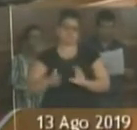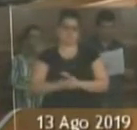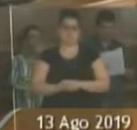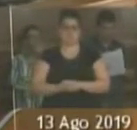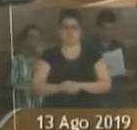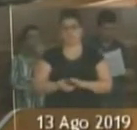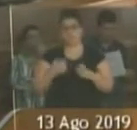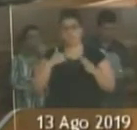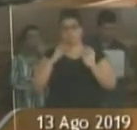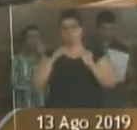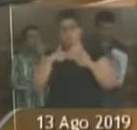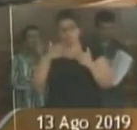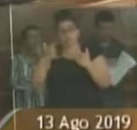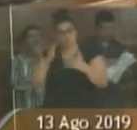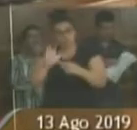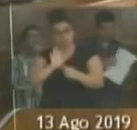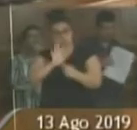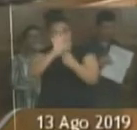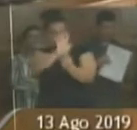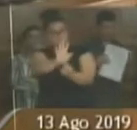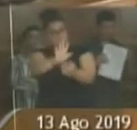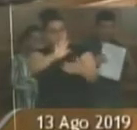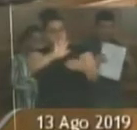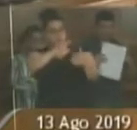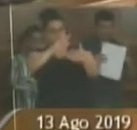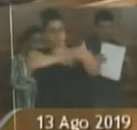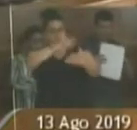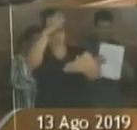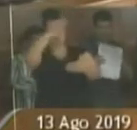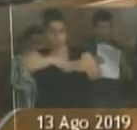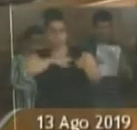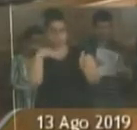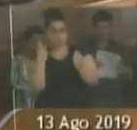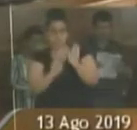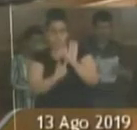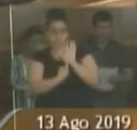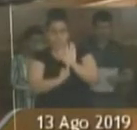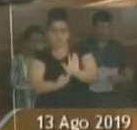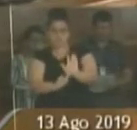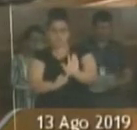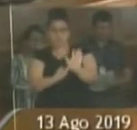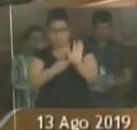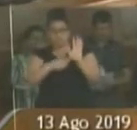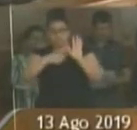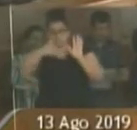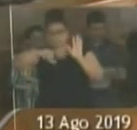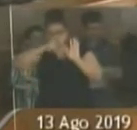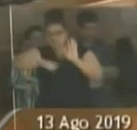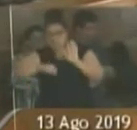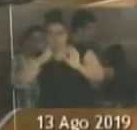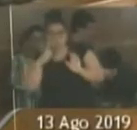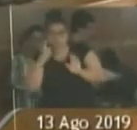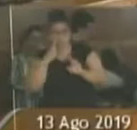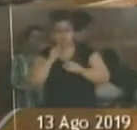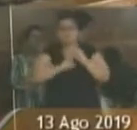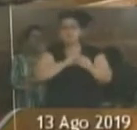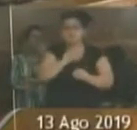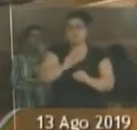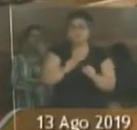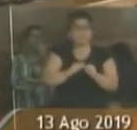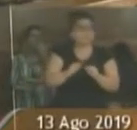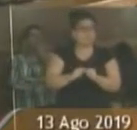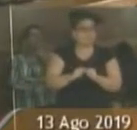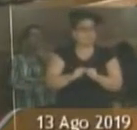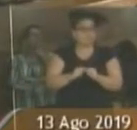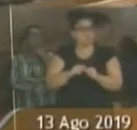que ele apresentasse aqui o trabalho que vem fazendo na secretaria para que nós, aqui em conjunto, avaliássemos e vamos definir aqui junto com ele um